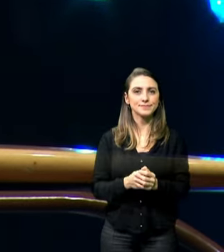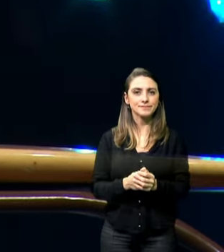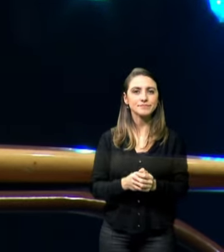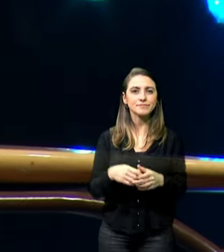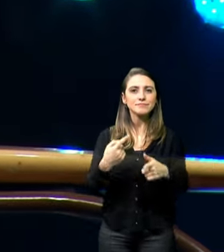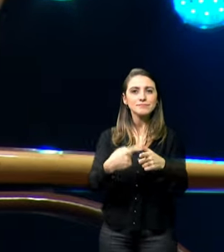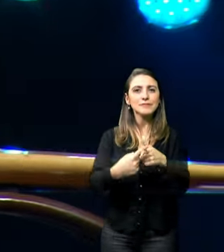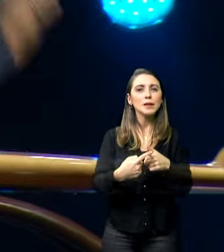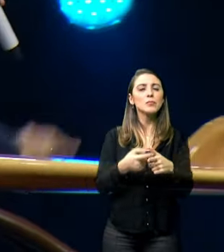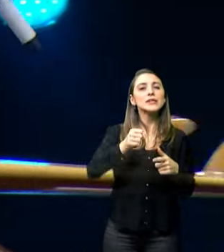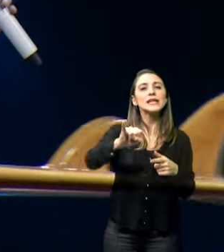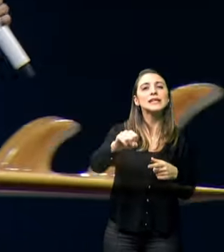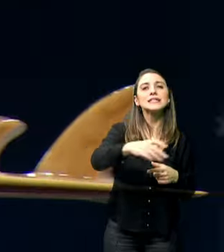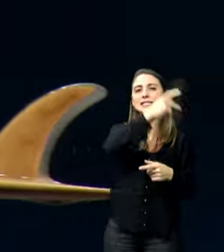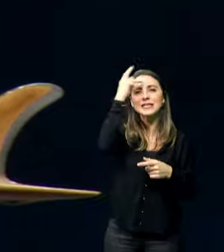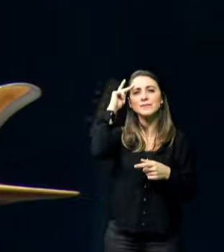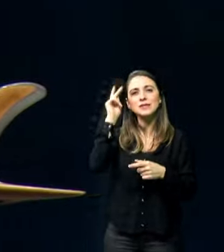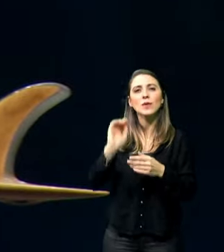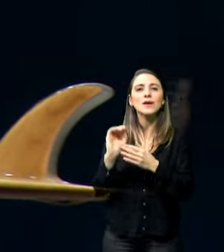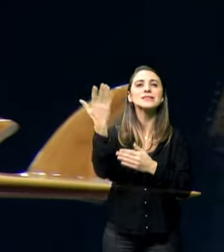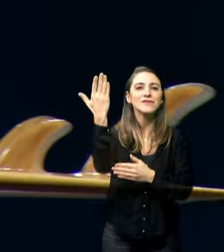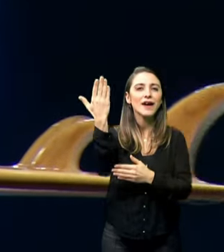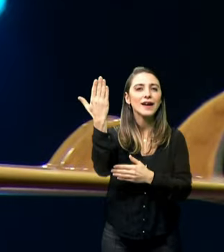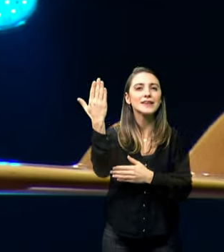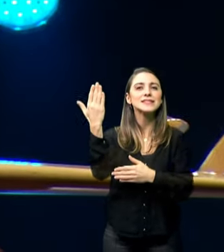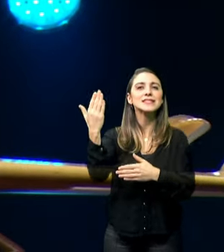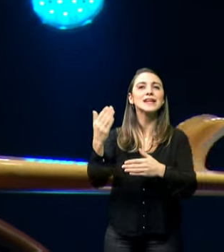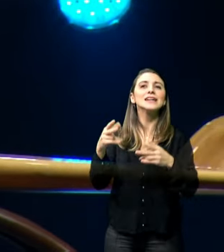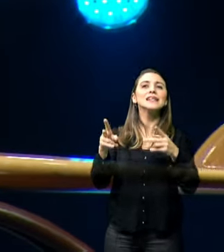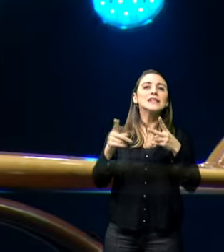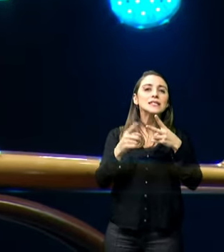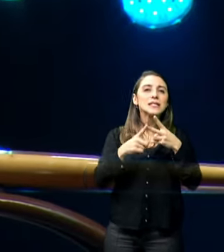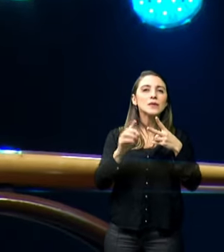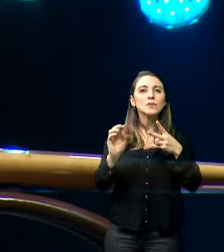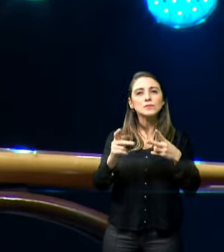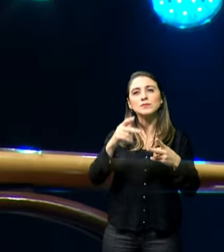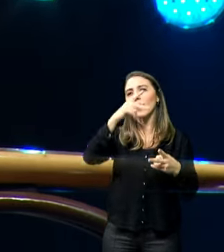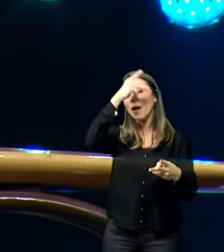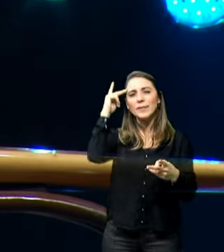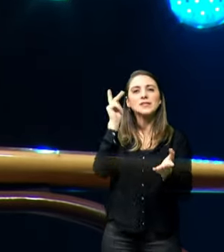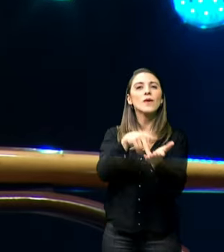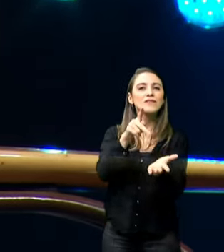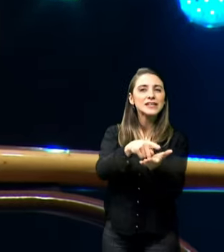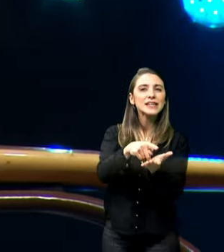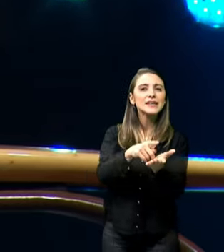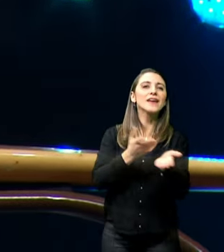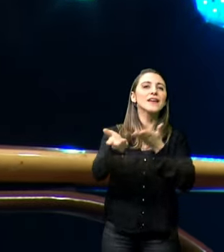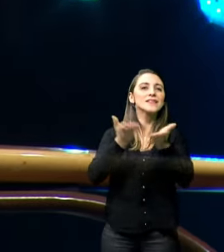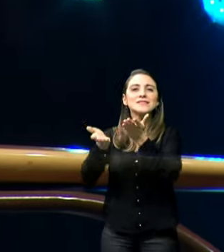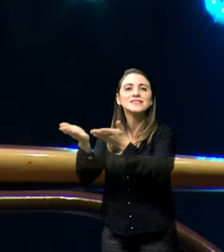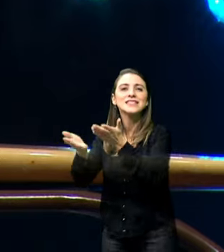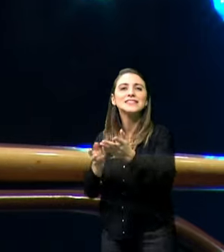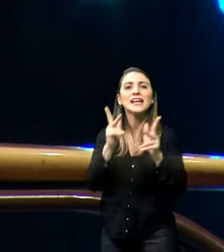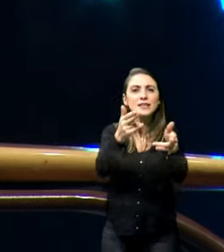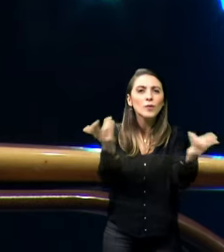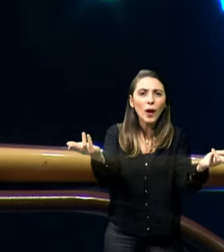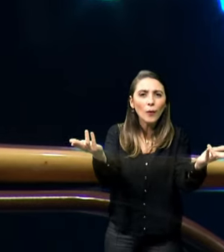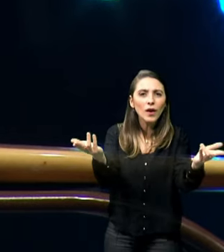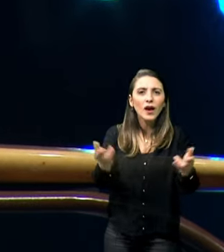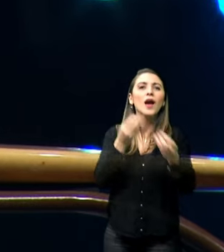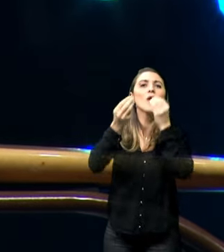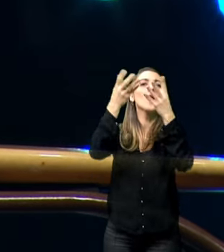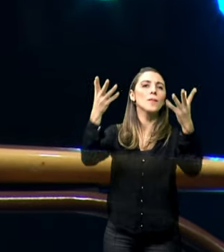confusão. Pastor, a Bíblia diz que Deus não faz acepção de pessoas. Está precisando ler melhor a Bíblia, direitinho.